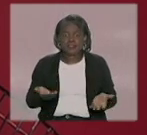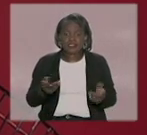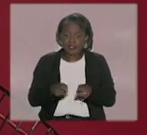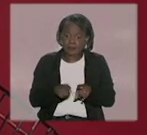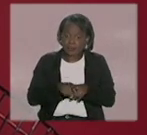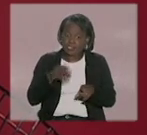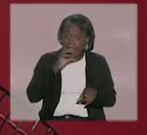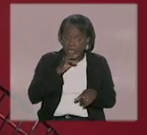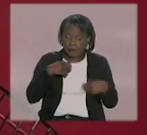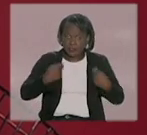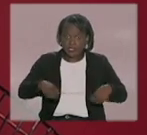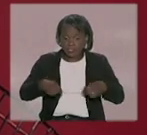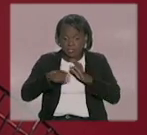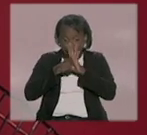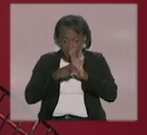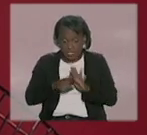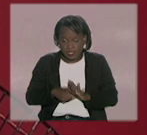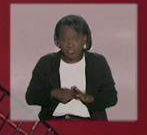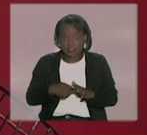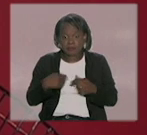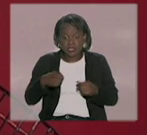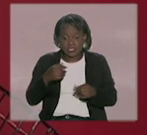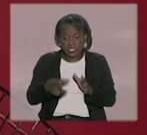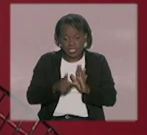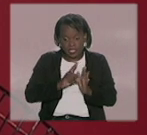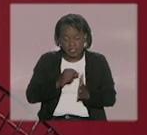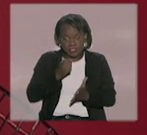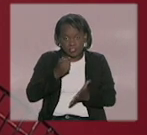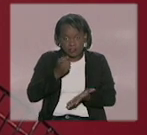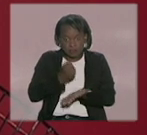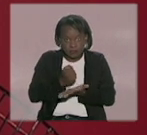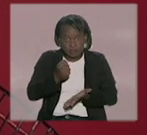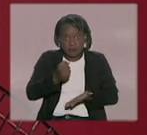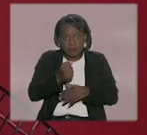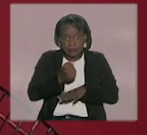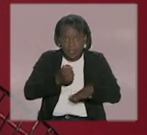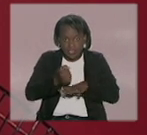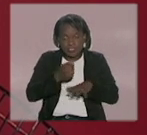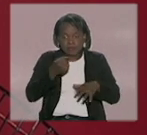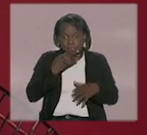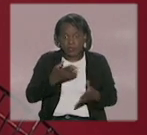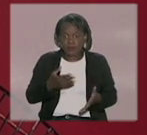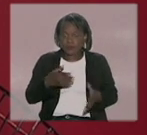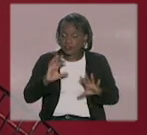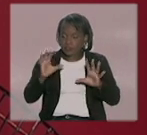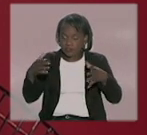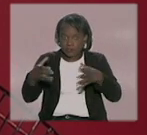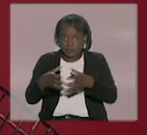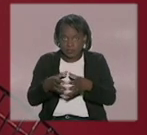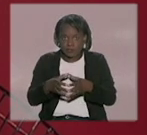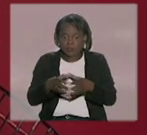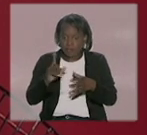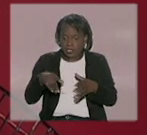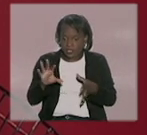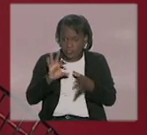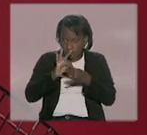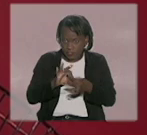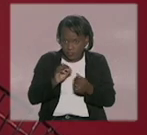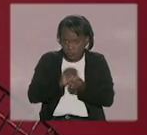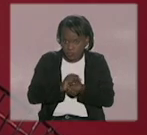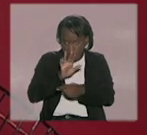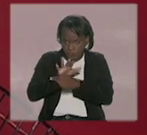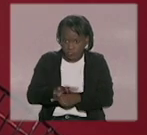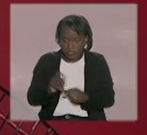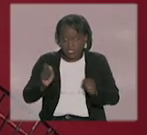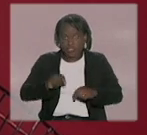rapidez também de fazer análise, ela precisa estar muito bem calcada, né? Precisa estar a academia é um aliado nesse